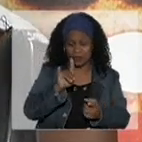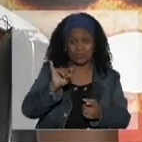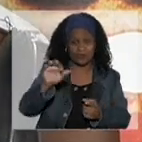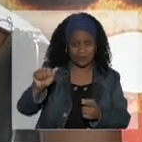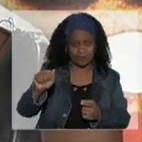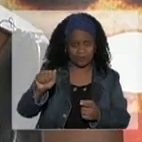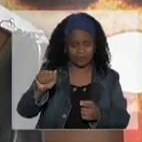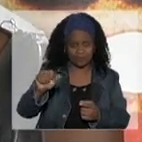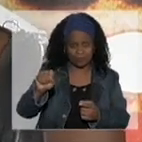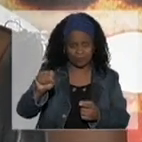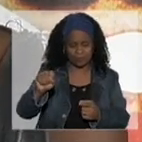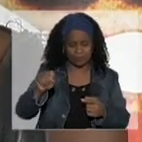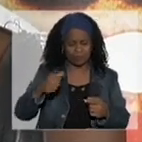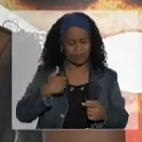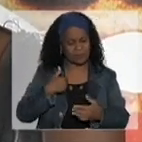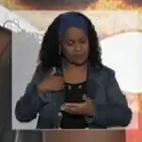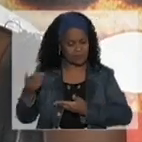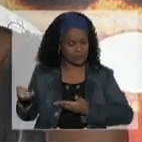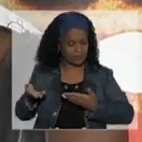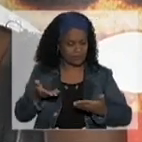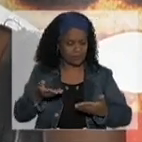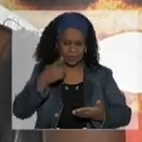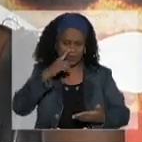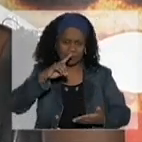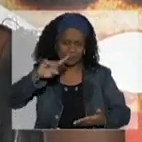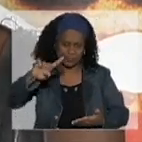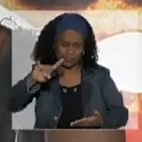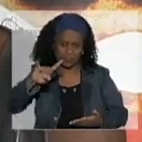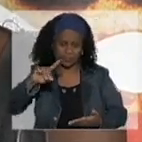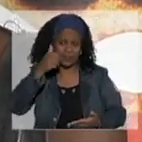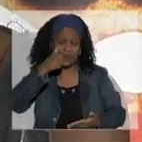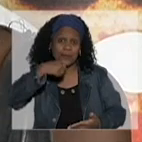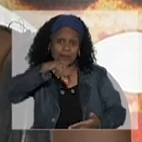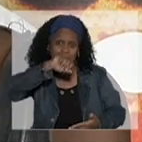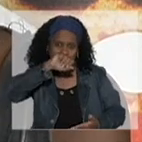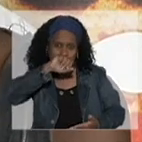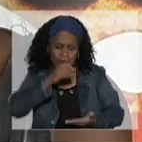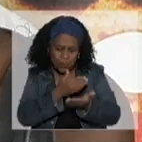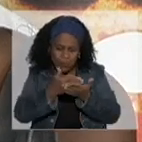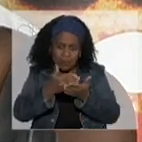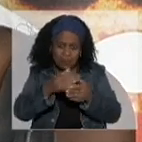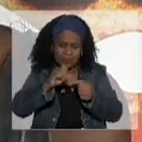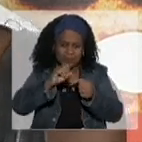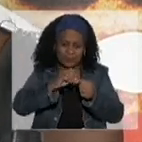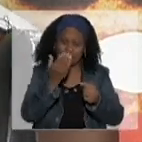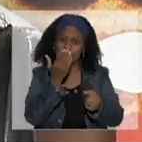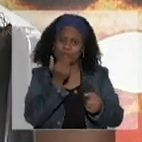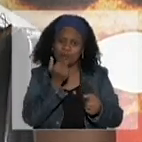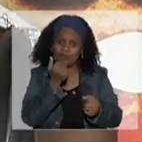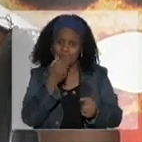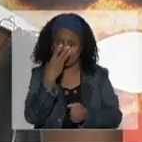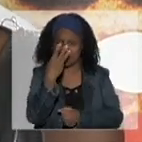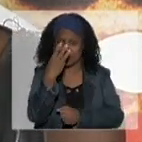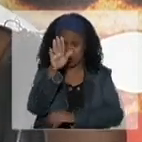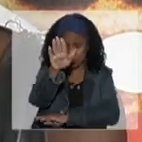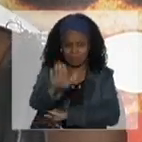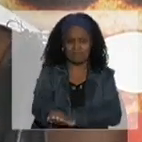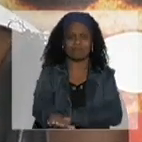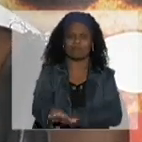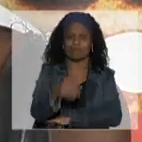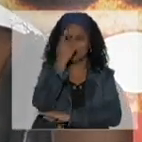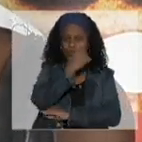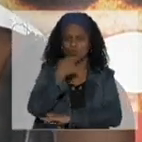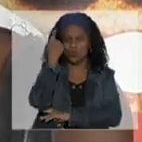dia que chega a 100 dias de semana minha mãe começa a fazer comida três horas da tarde